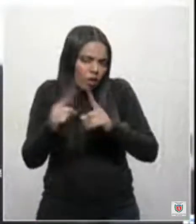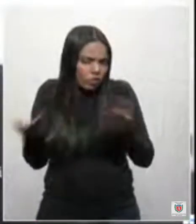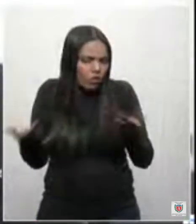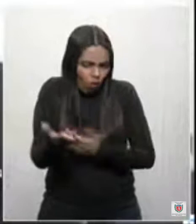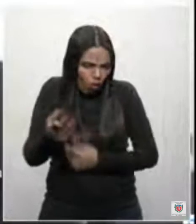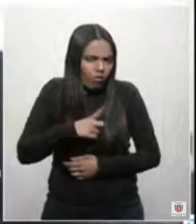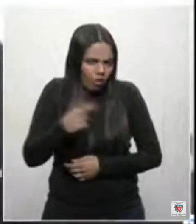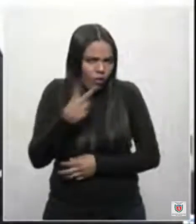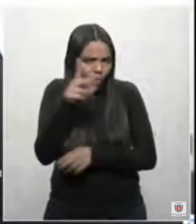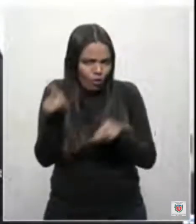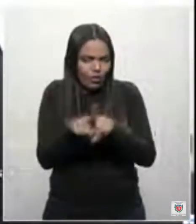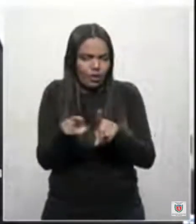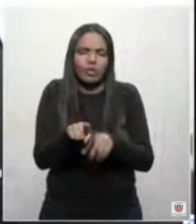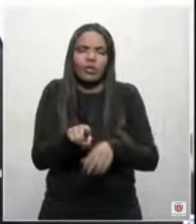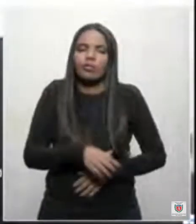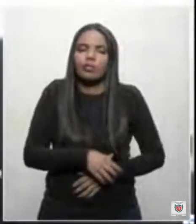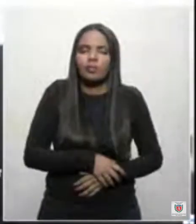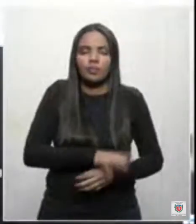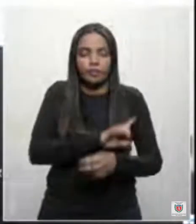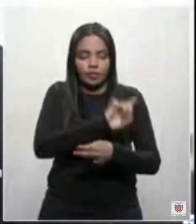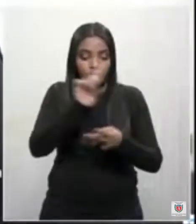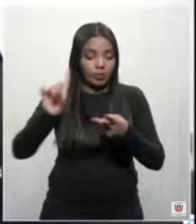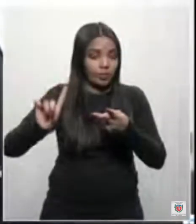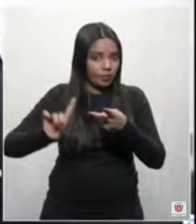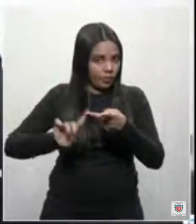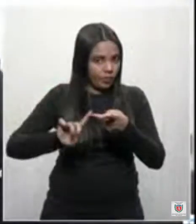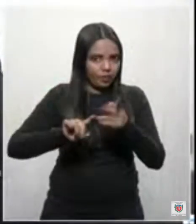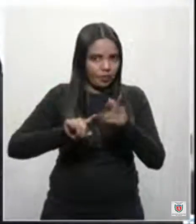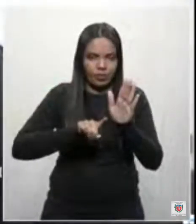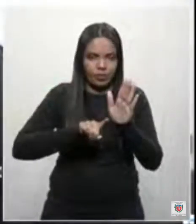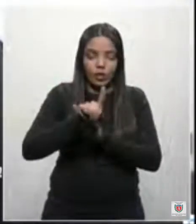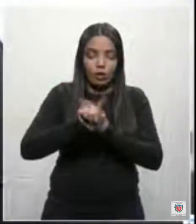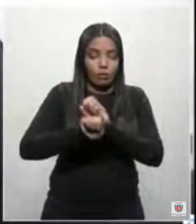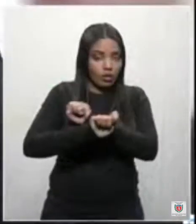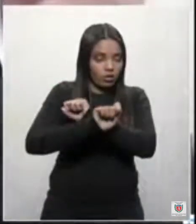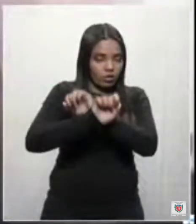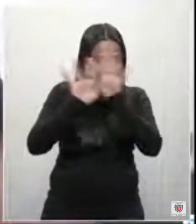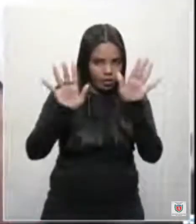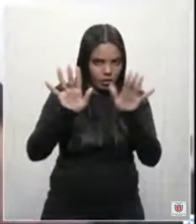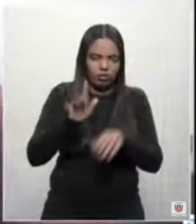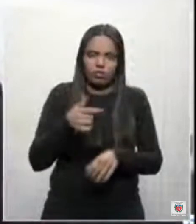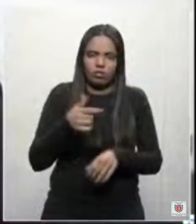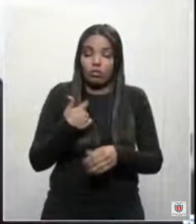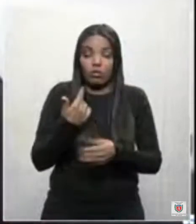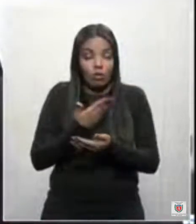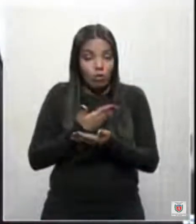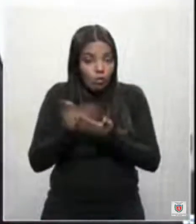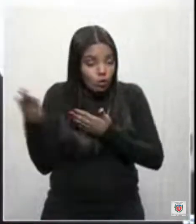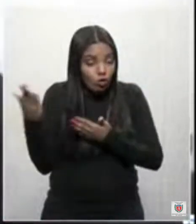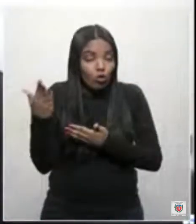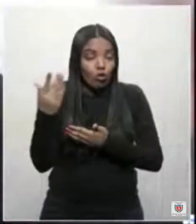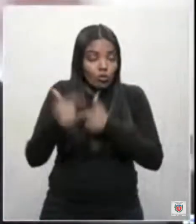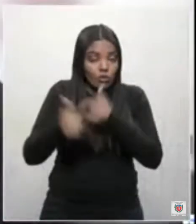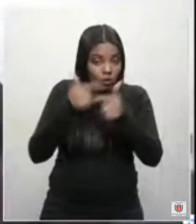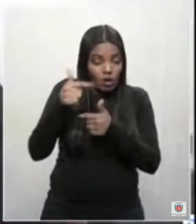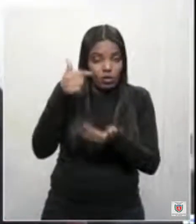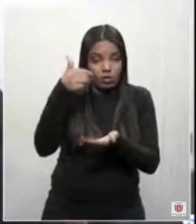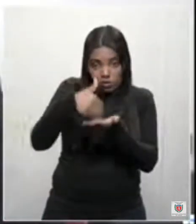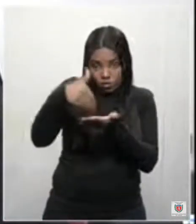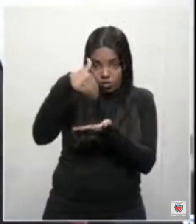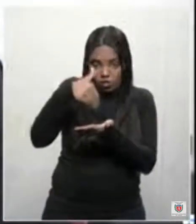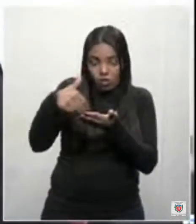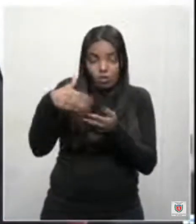eu gostaria de perguntar a Vossa Excelência com relação à transparência. Secretário, desde o início do governo de Vossa Excelência, os dados